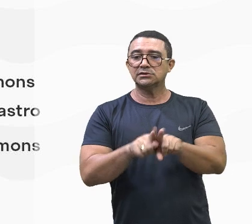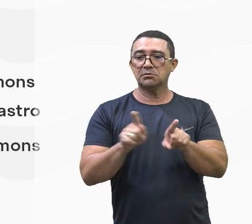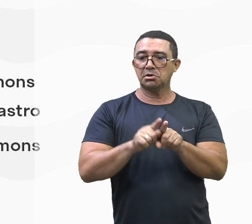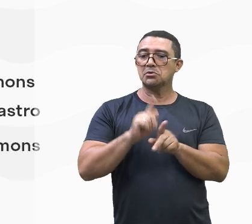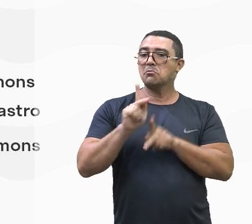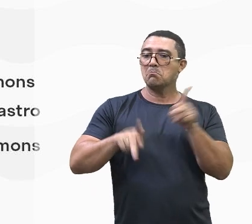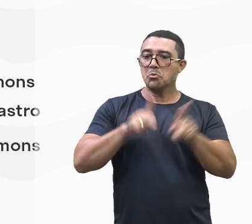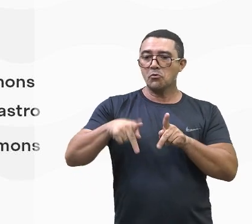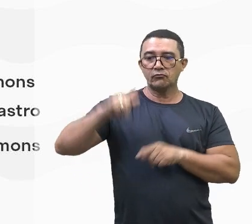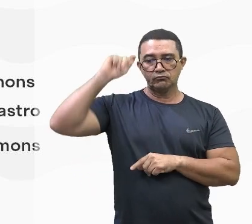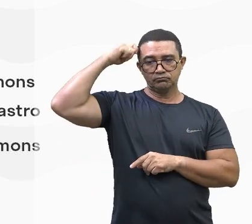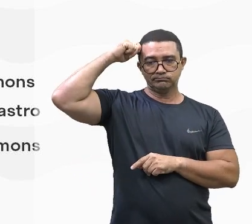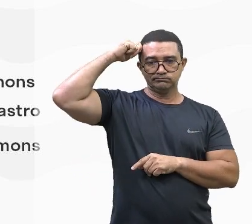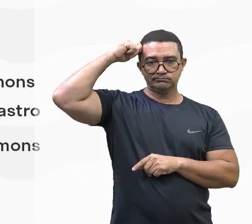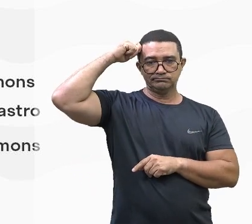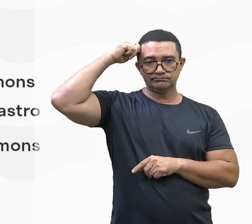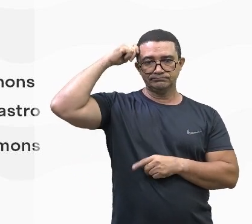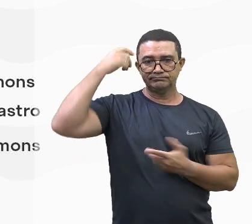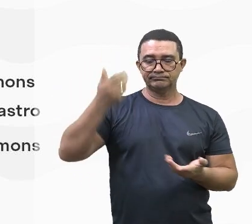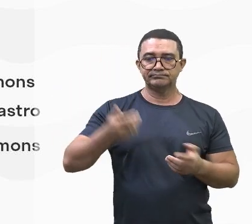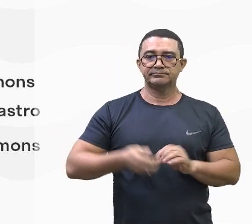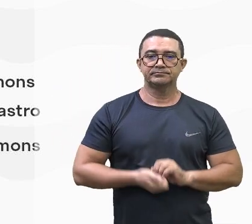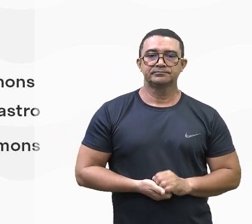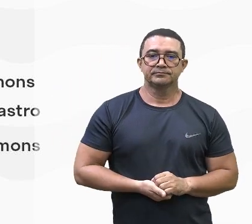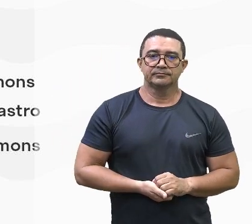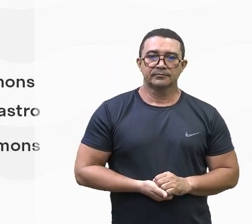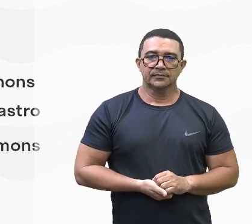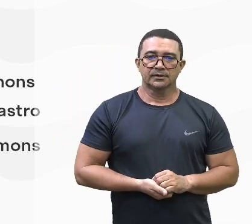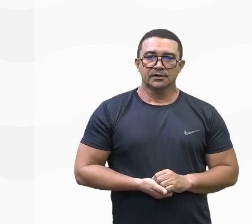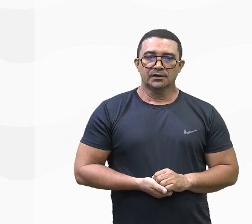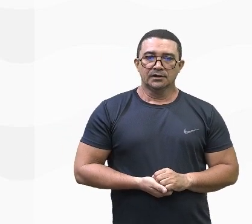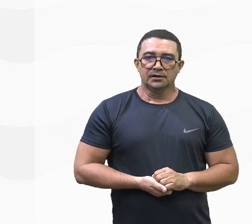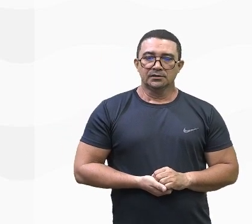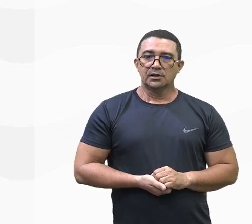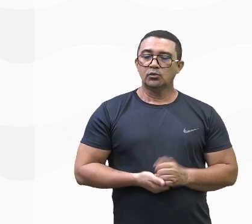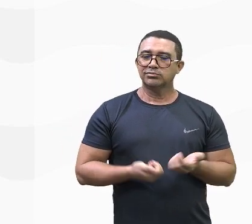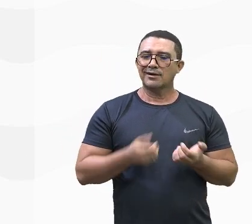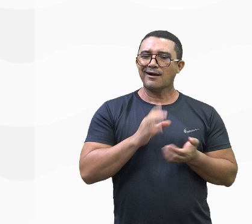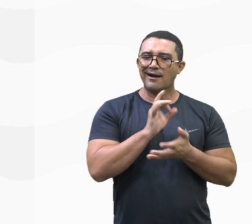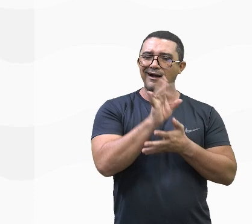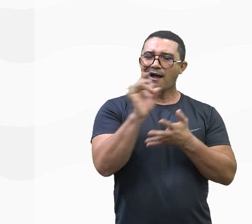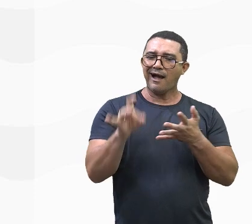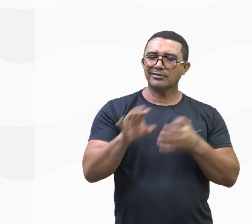povos africanos. A dimensão do país permitiu que cada região